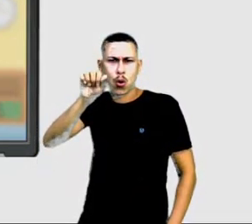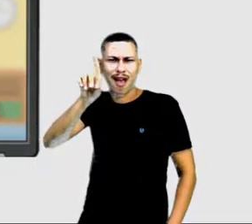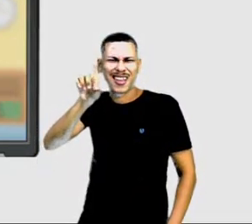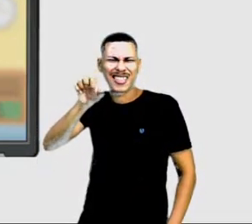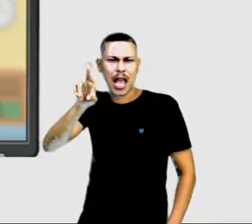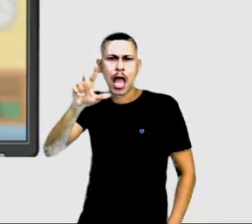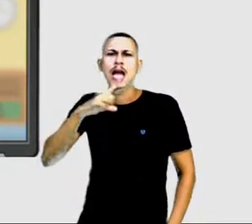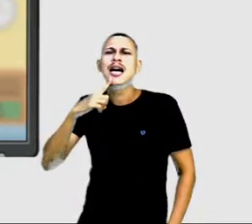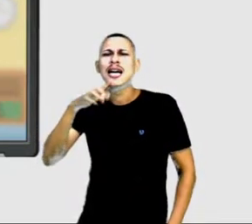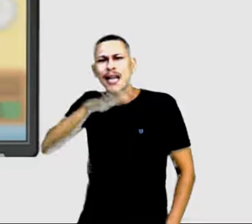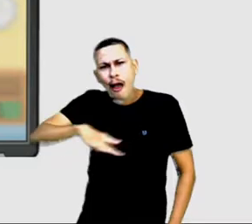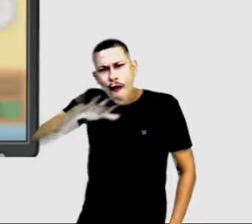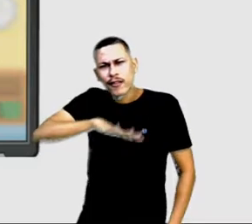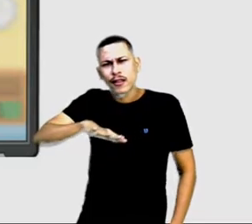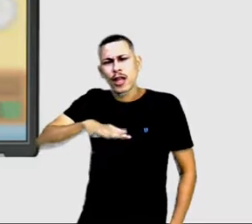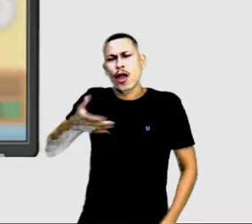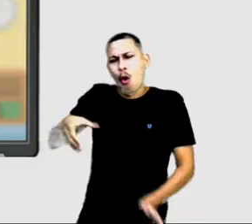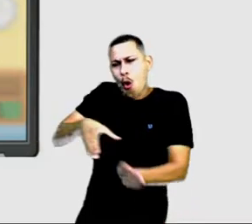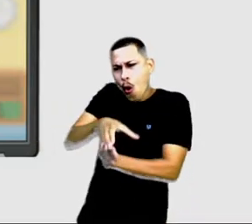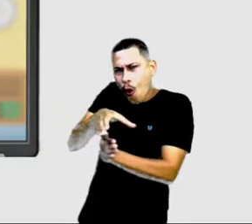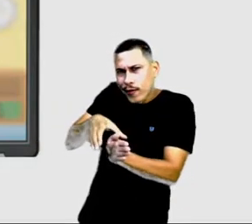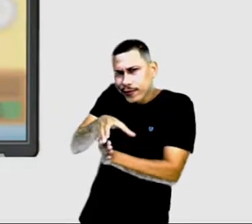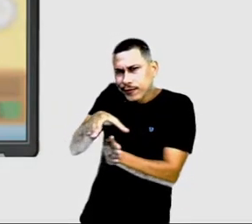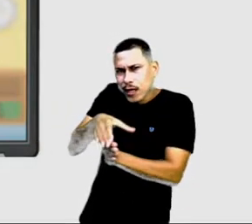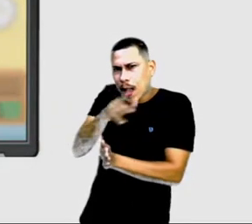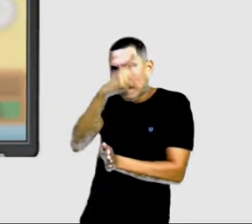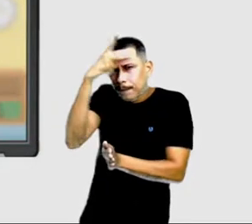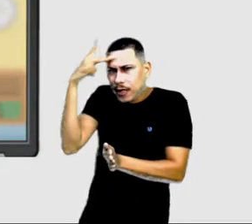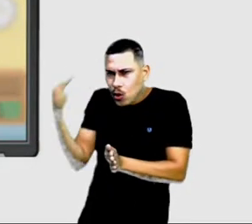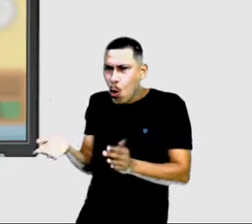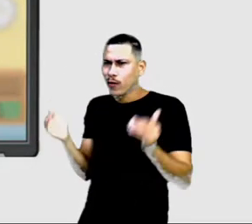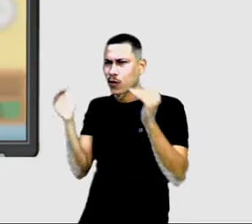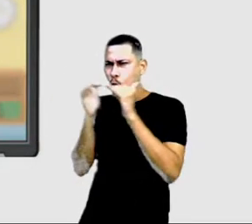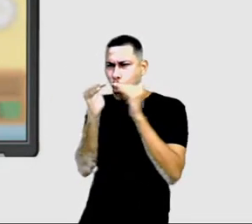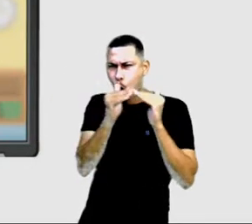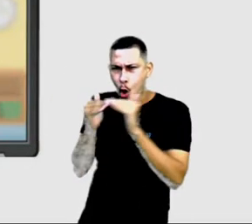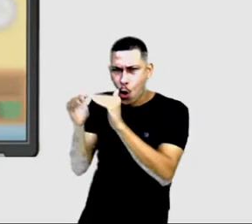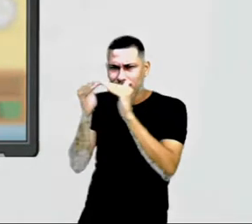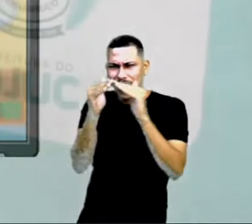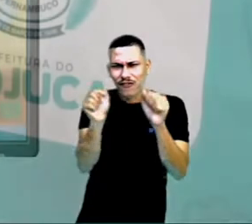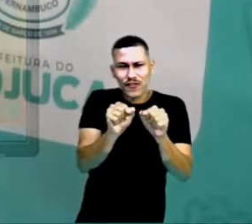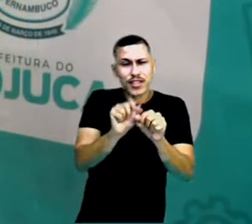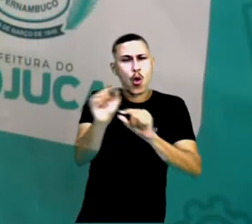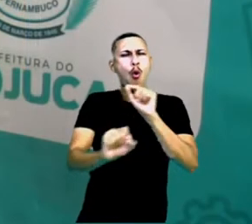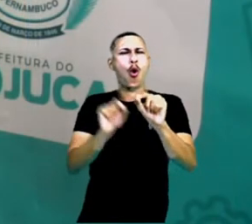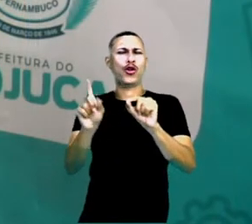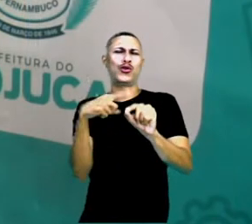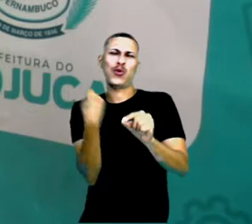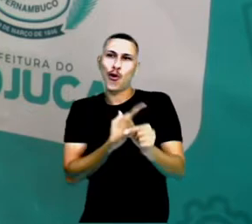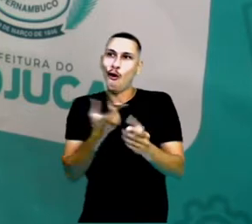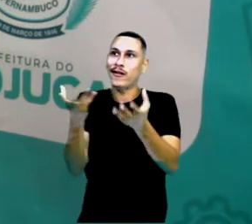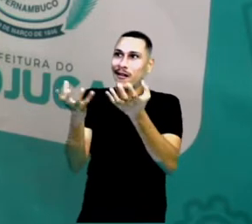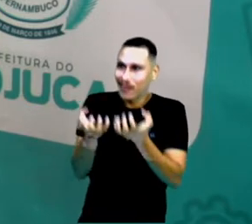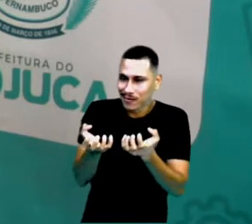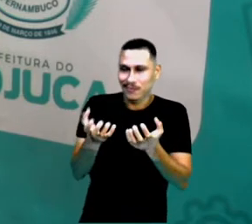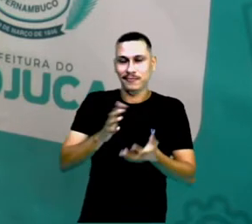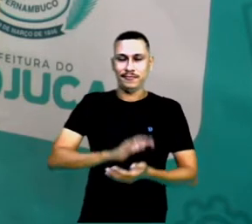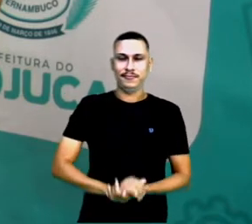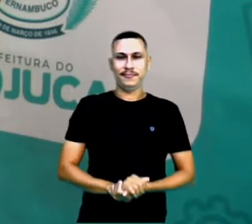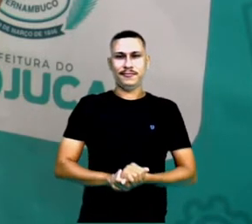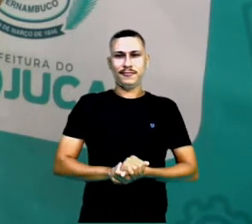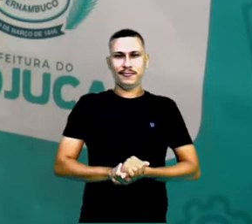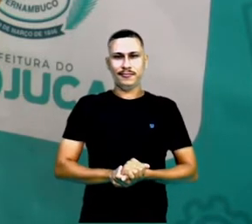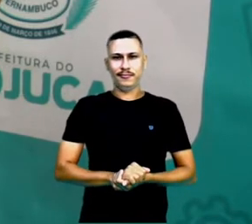alguém até que concorde em fazer o que nós desejamos, o que nós temos o intuito que a pessoa